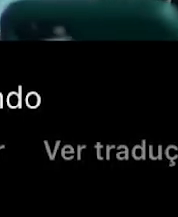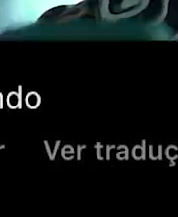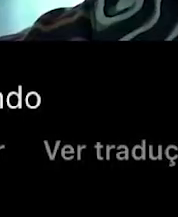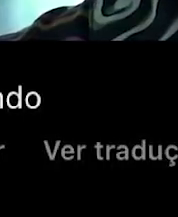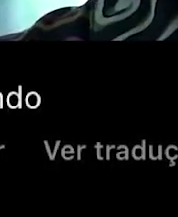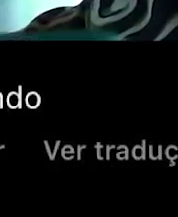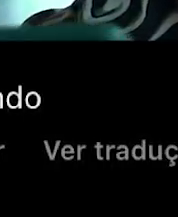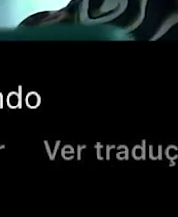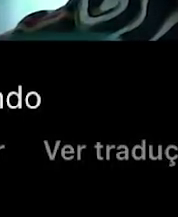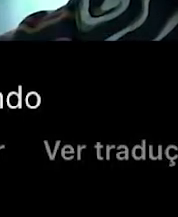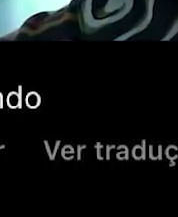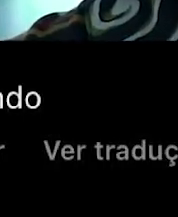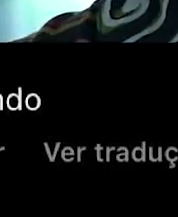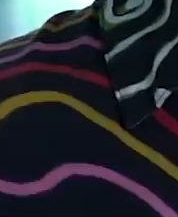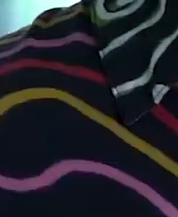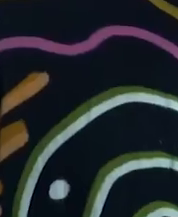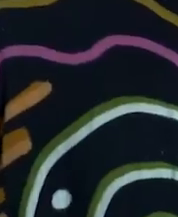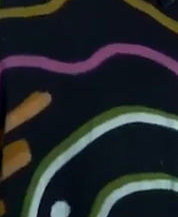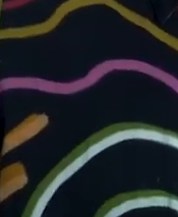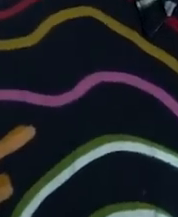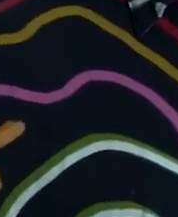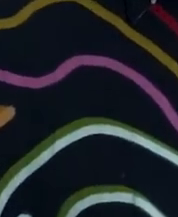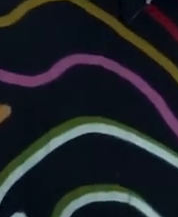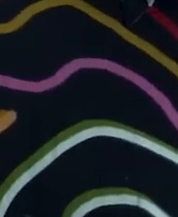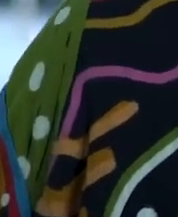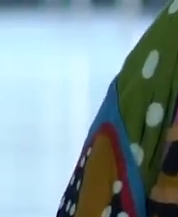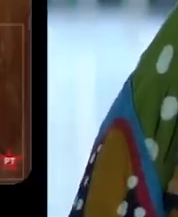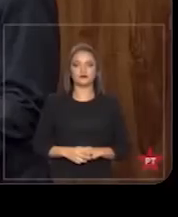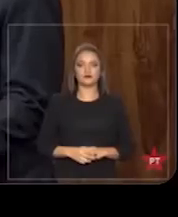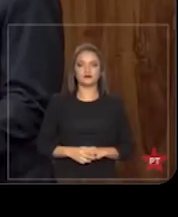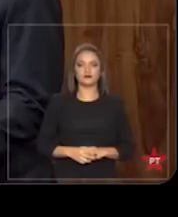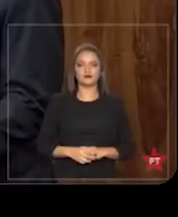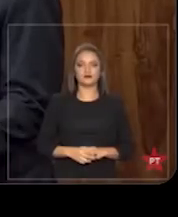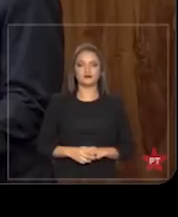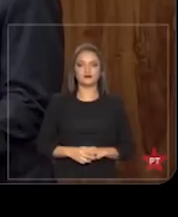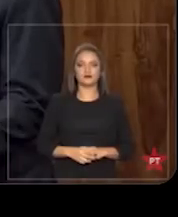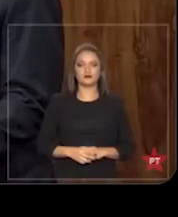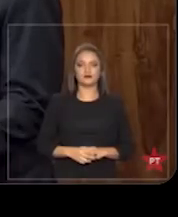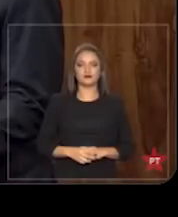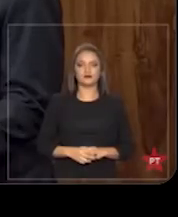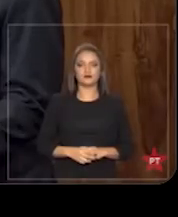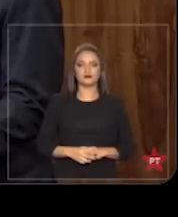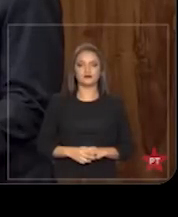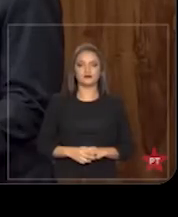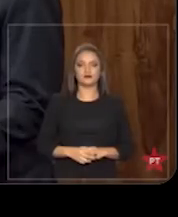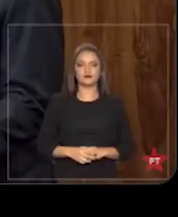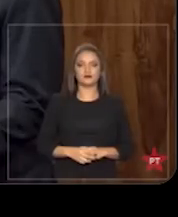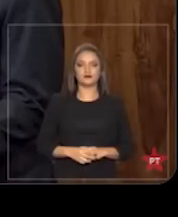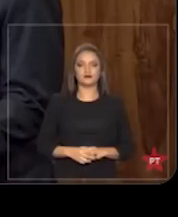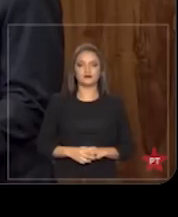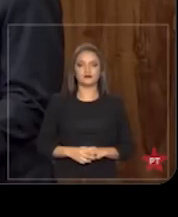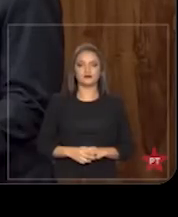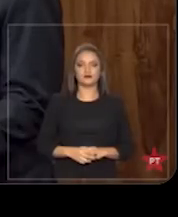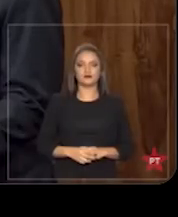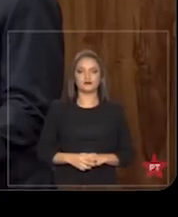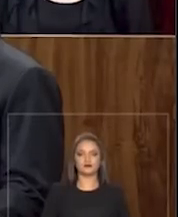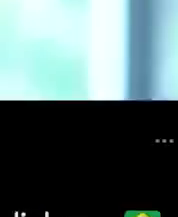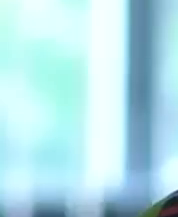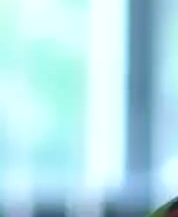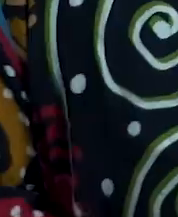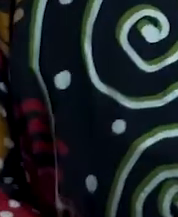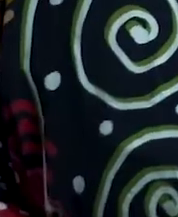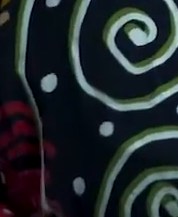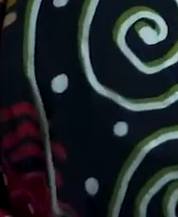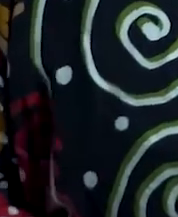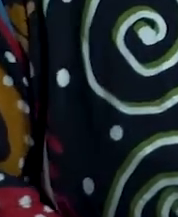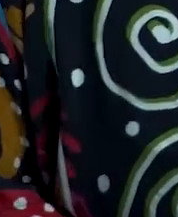Ô, delícia, pode ir me botando. E que momento a diplomação do nosso presidente Lula, hein? Por aqui a gente estava 100%